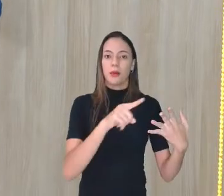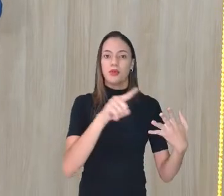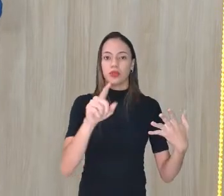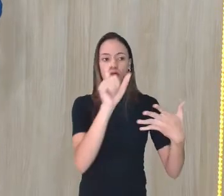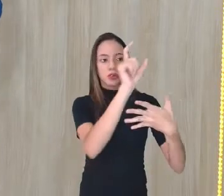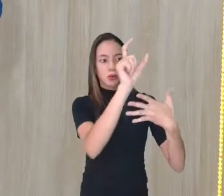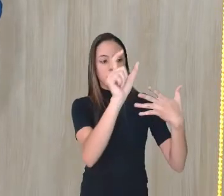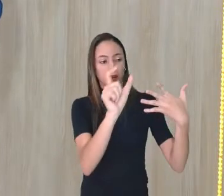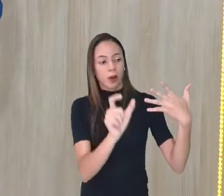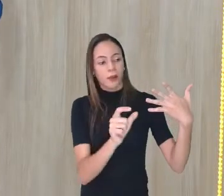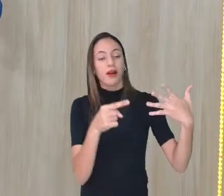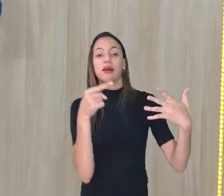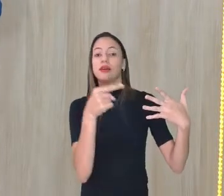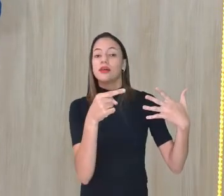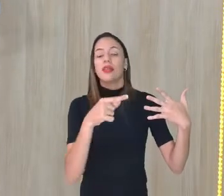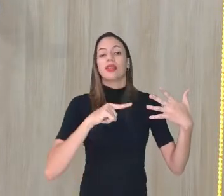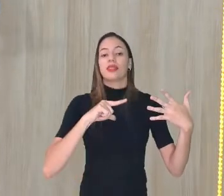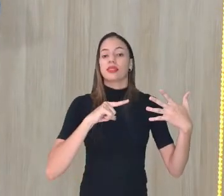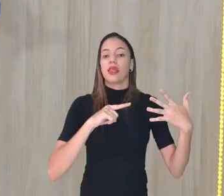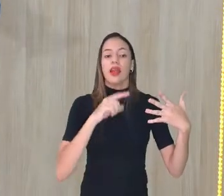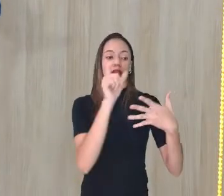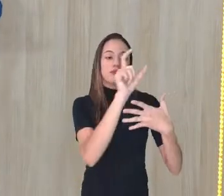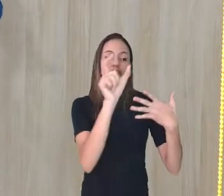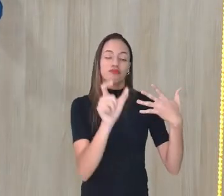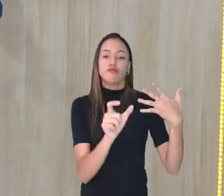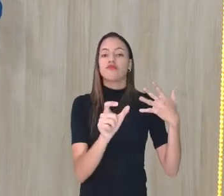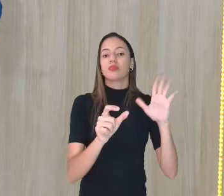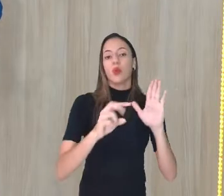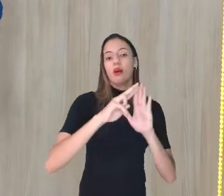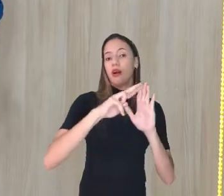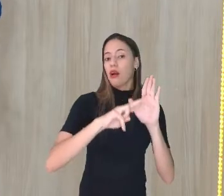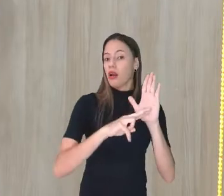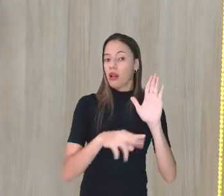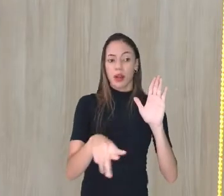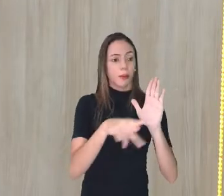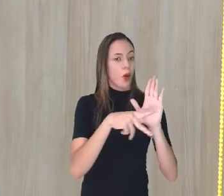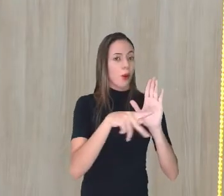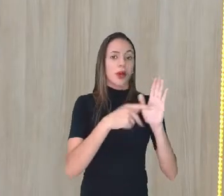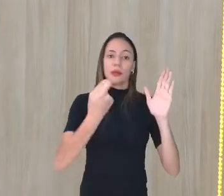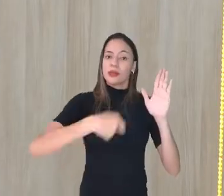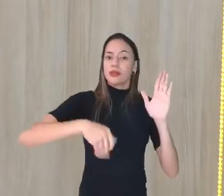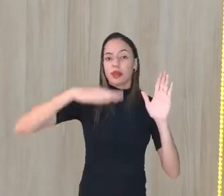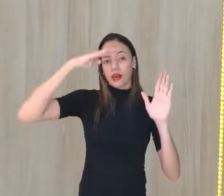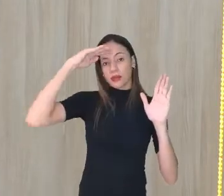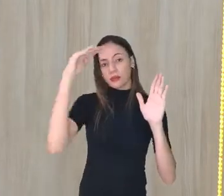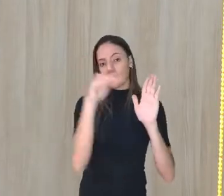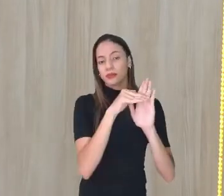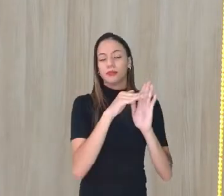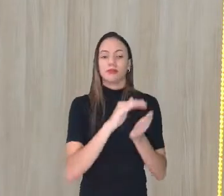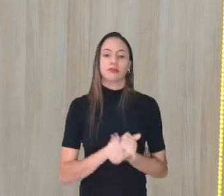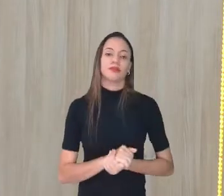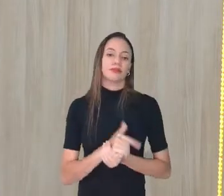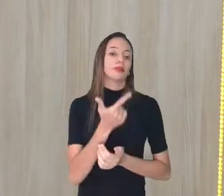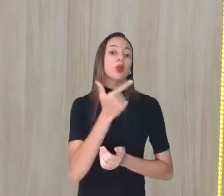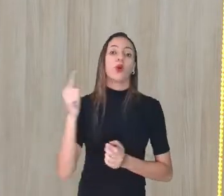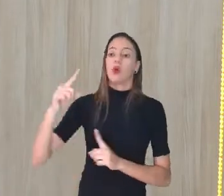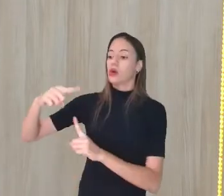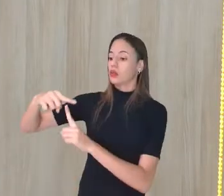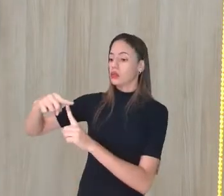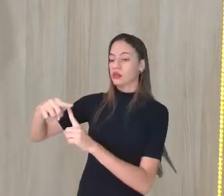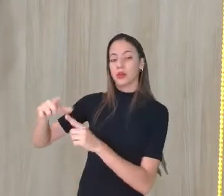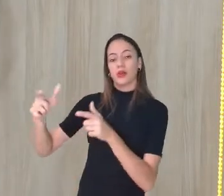cada uma tem uma regrinha Regrinha, diferente, tá certo, para ser seguido, tá? E o outro tipo de